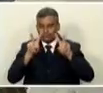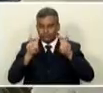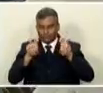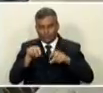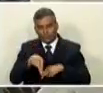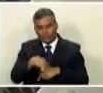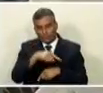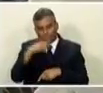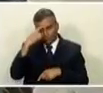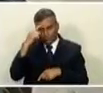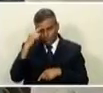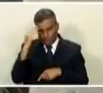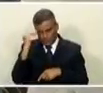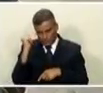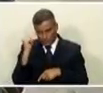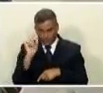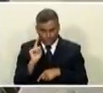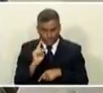sabendo.